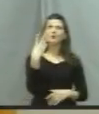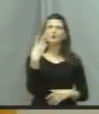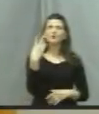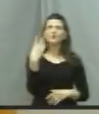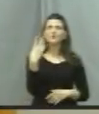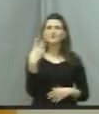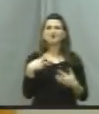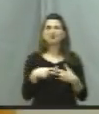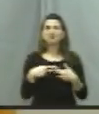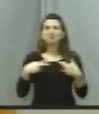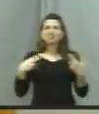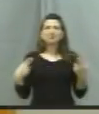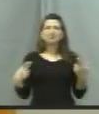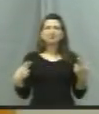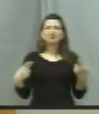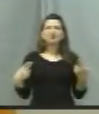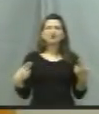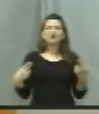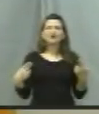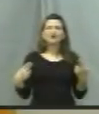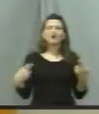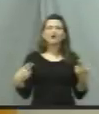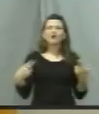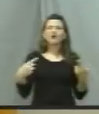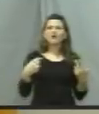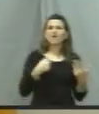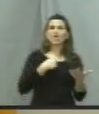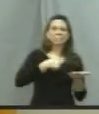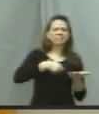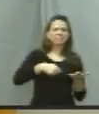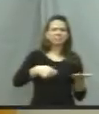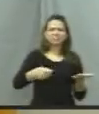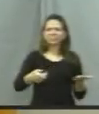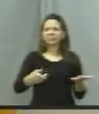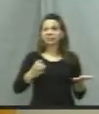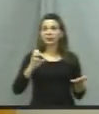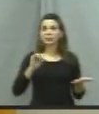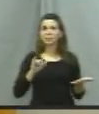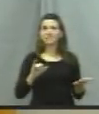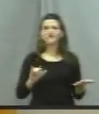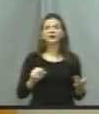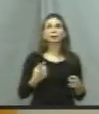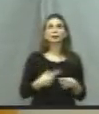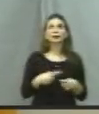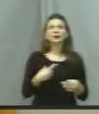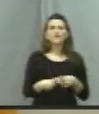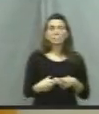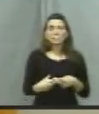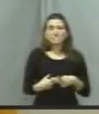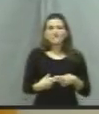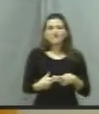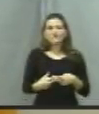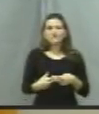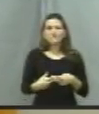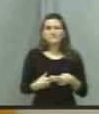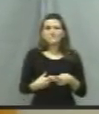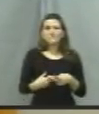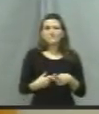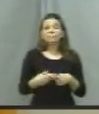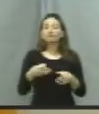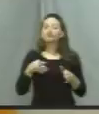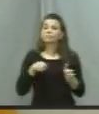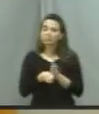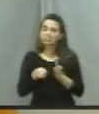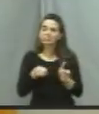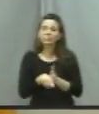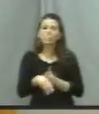já vou ser sincero, não assinarei a SEI, porque está sendo investigado pelo Ministério Público. E depois, se vier para alguma coisa para cá,